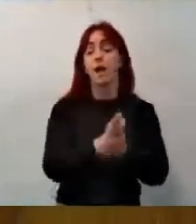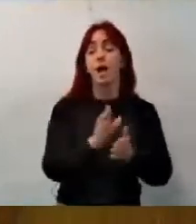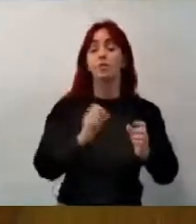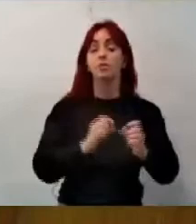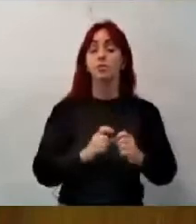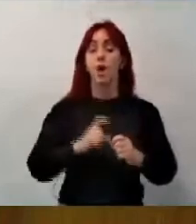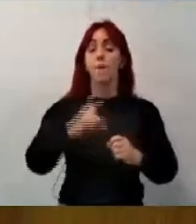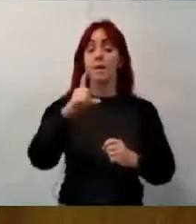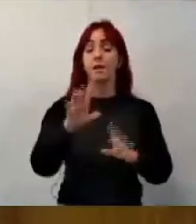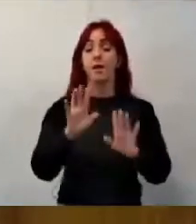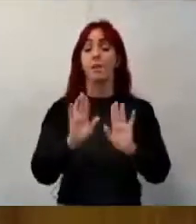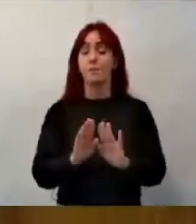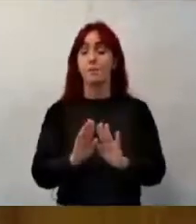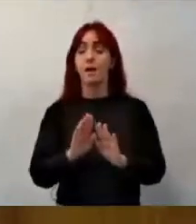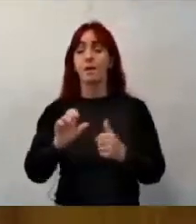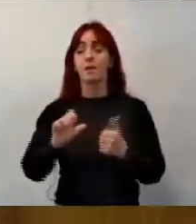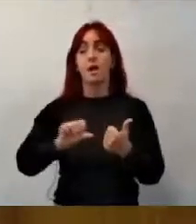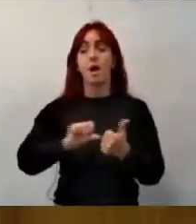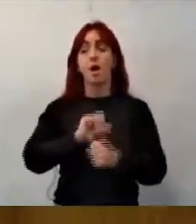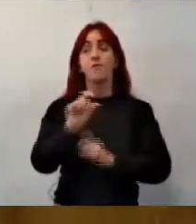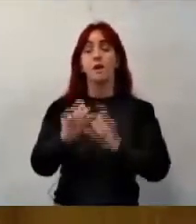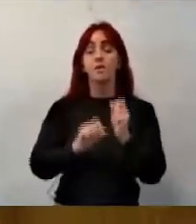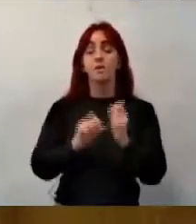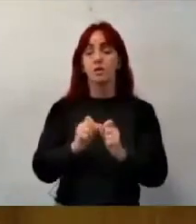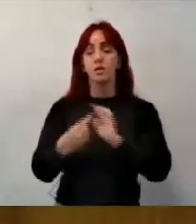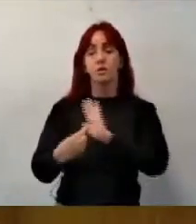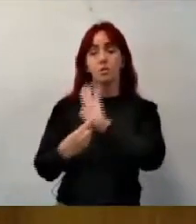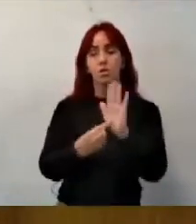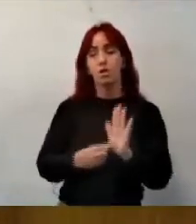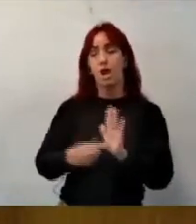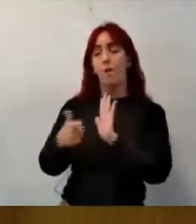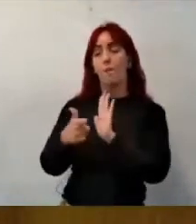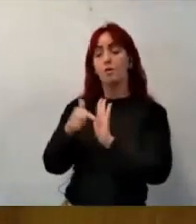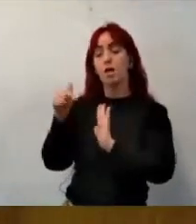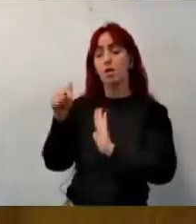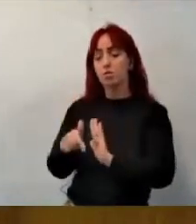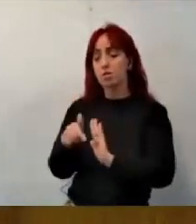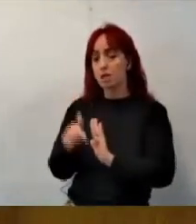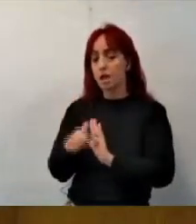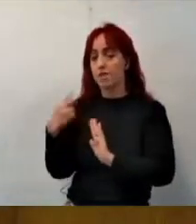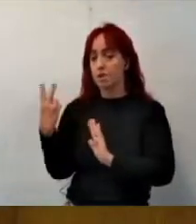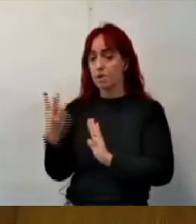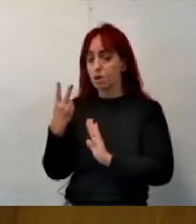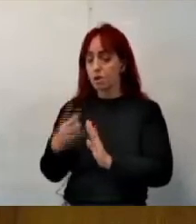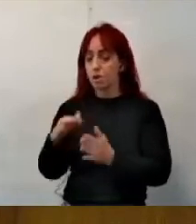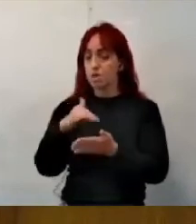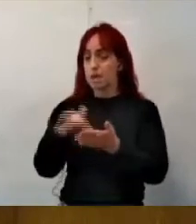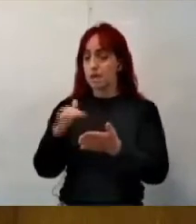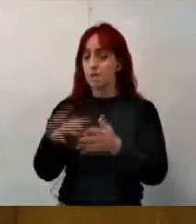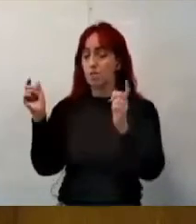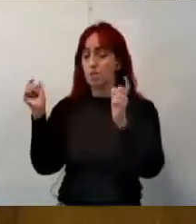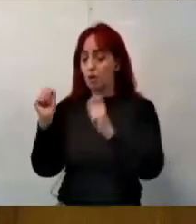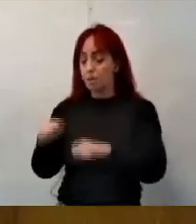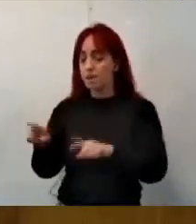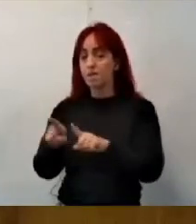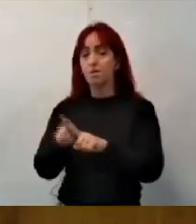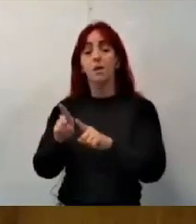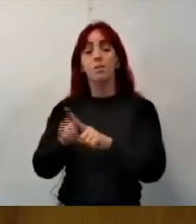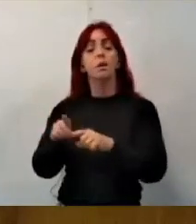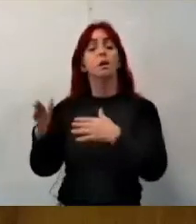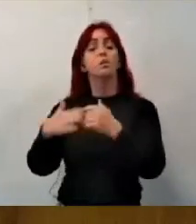vitorioso secretários competentes e profissionais extremamente qualificados da prefeitura Põe mais